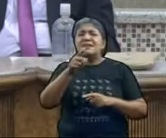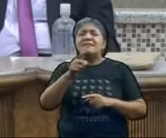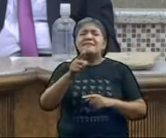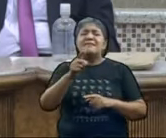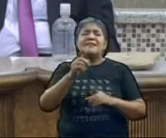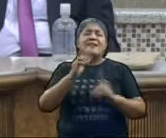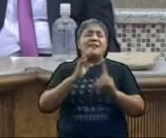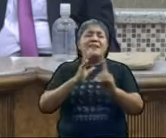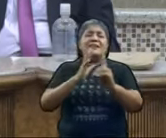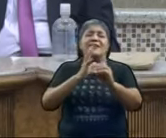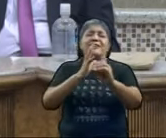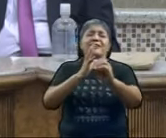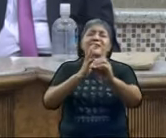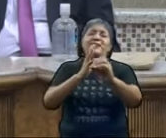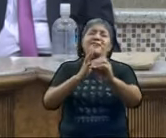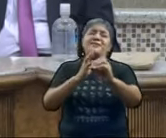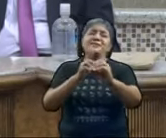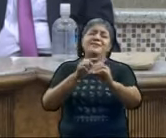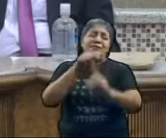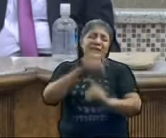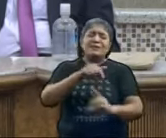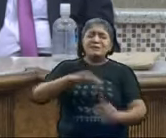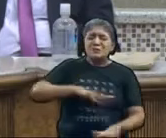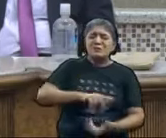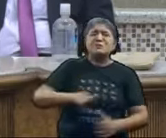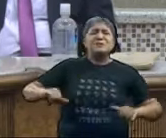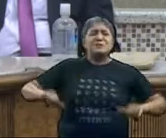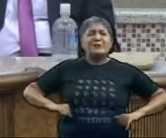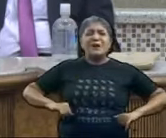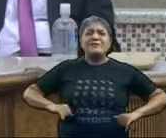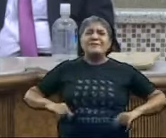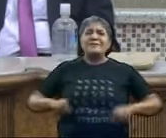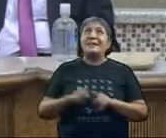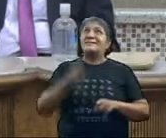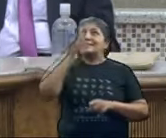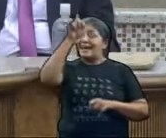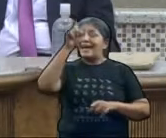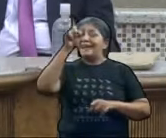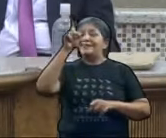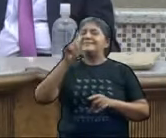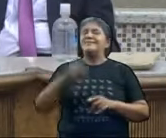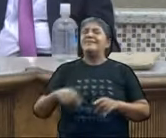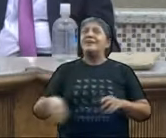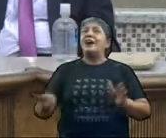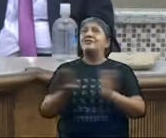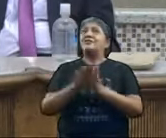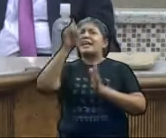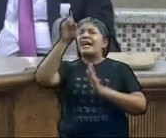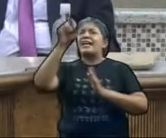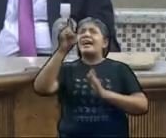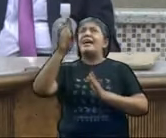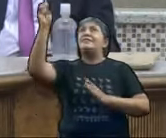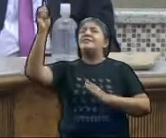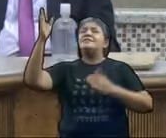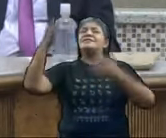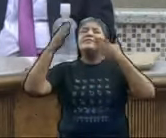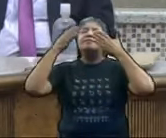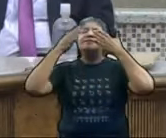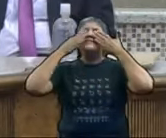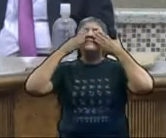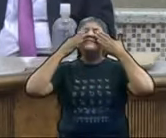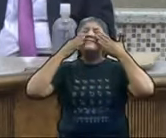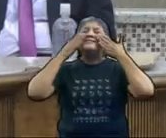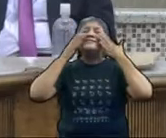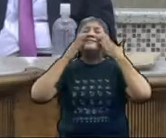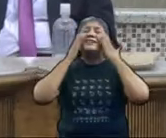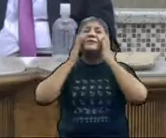um dia vocês haverão de sorrir em minha presença. Deus enxugará dos vossos olhos